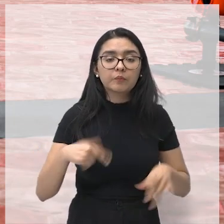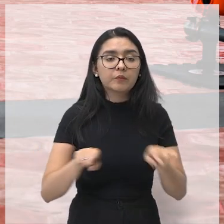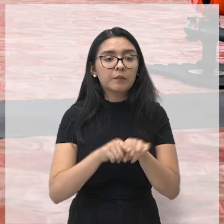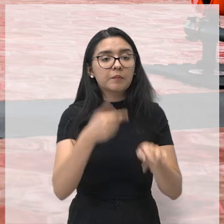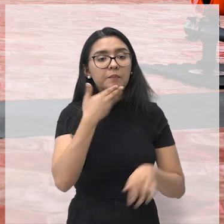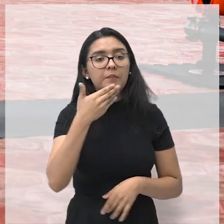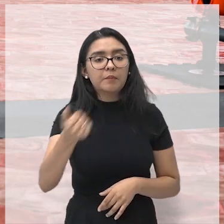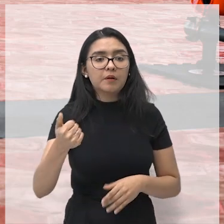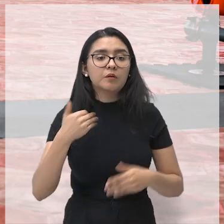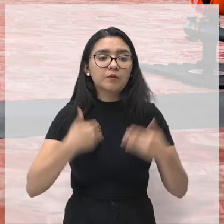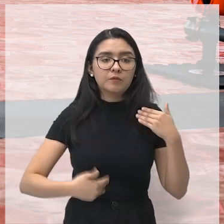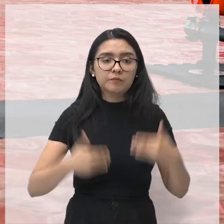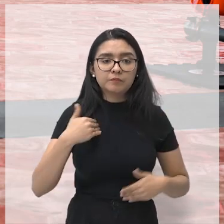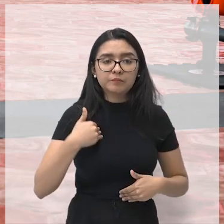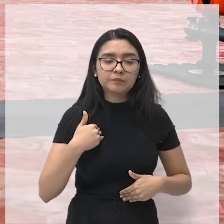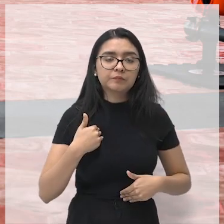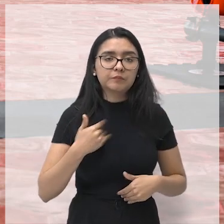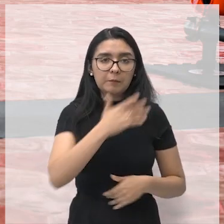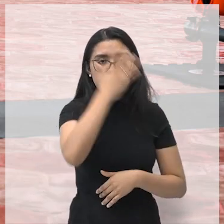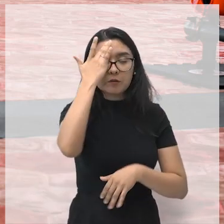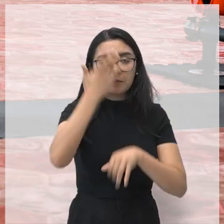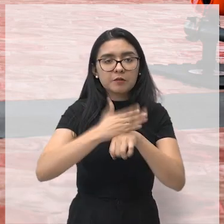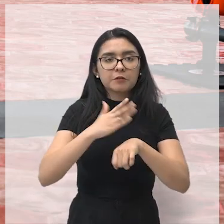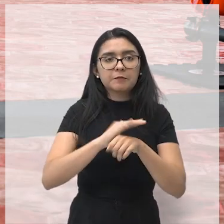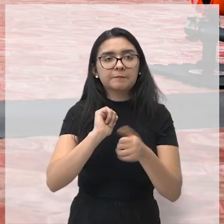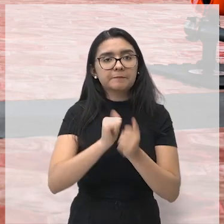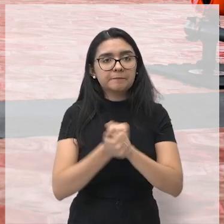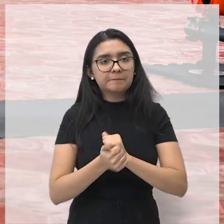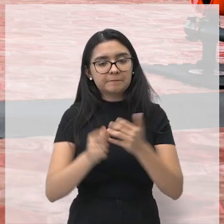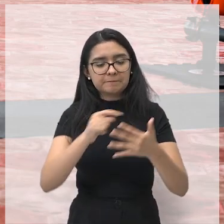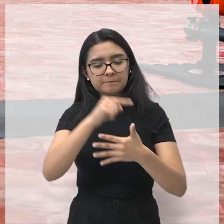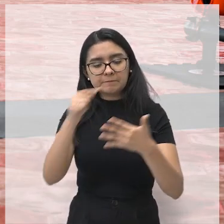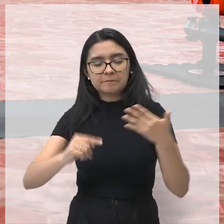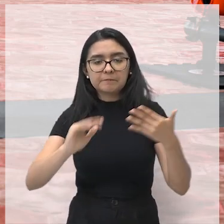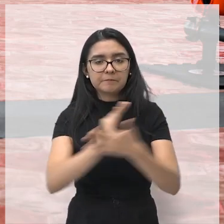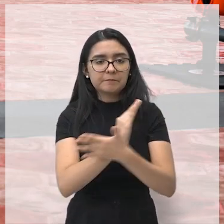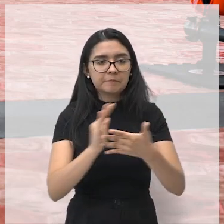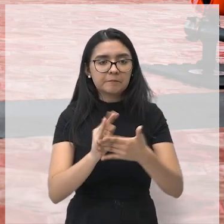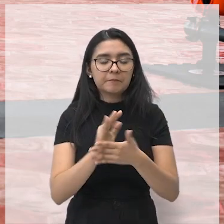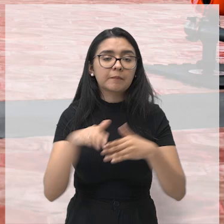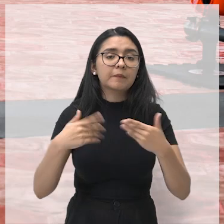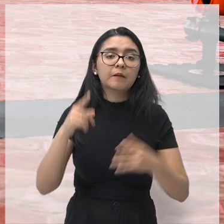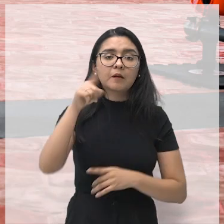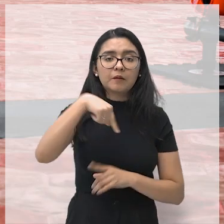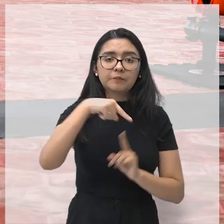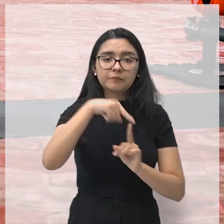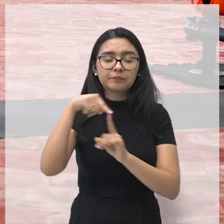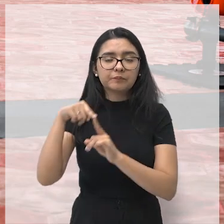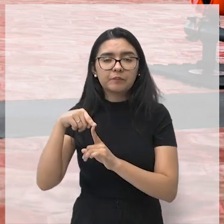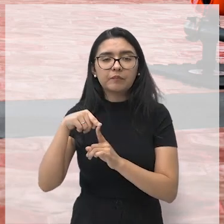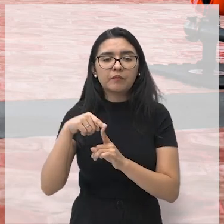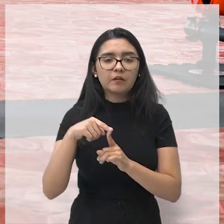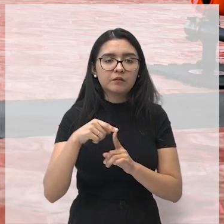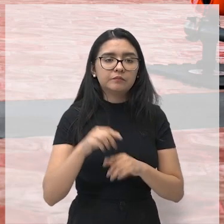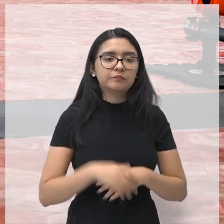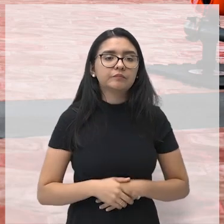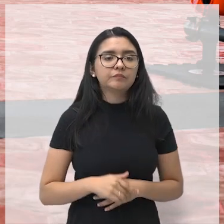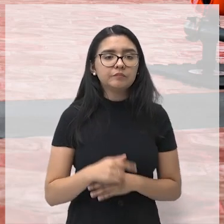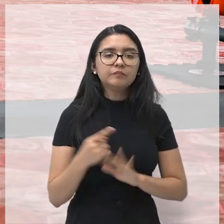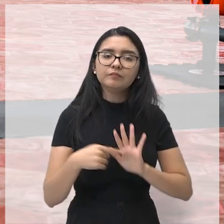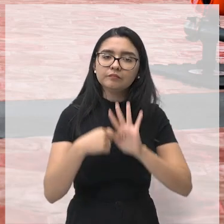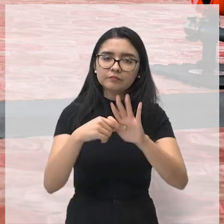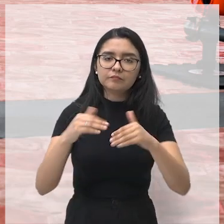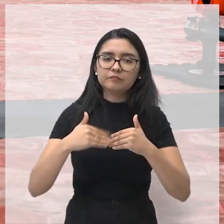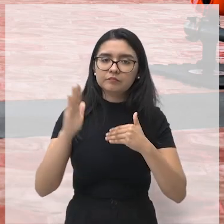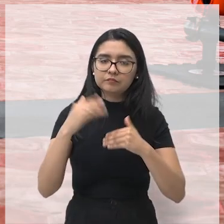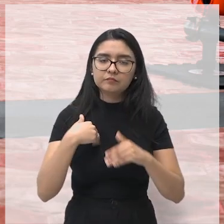melhorar o condicionamento físico de seus praticantes. Esses são só alguns. E como é uma modalidade tão abrangente, eu trouxe mais